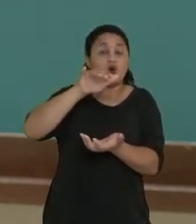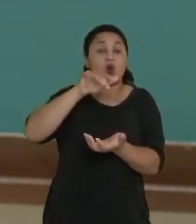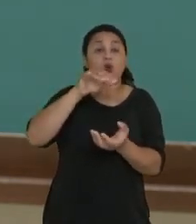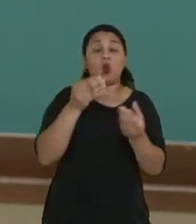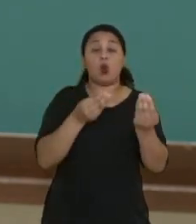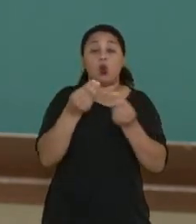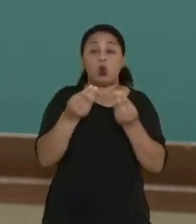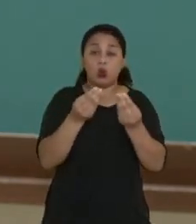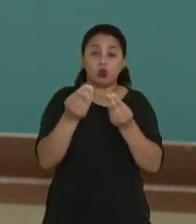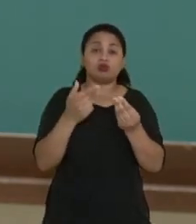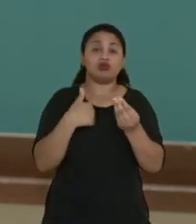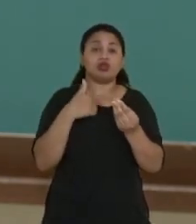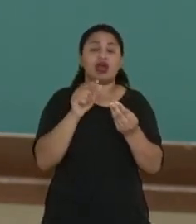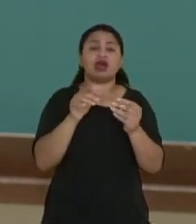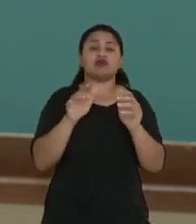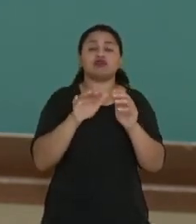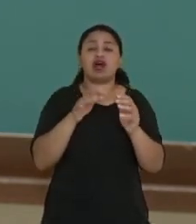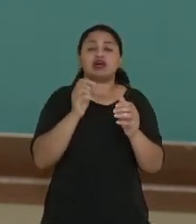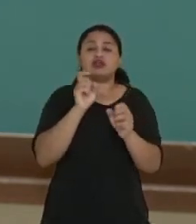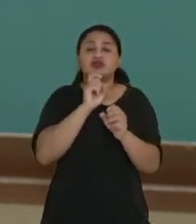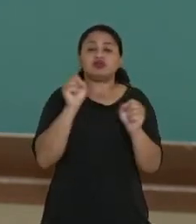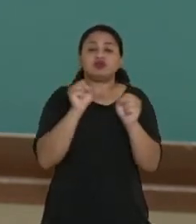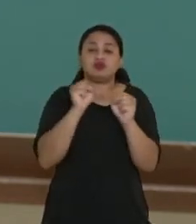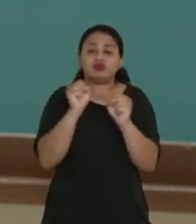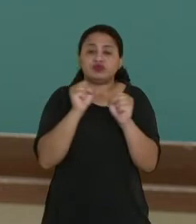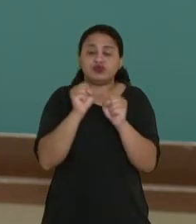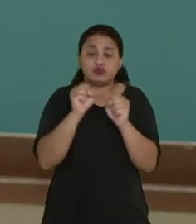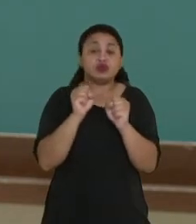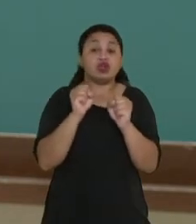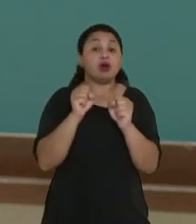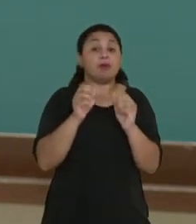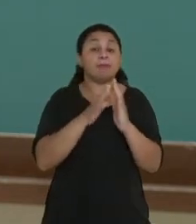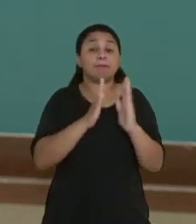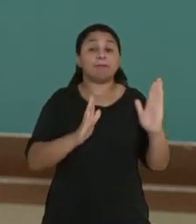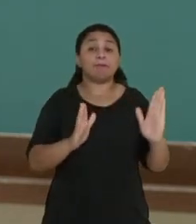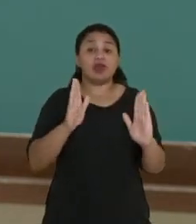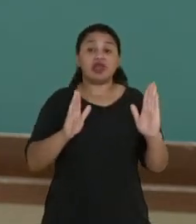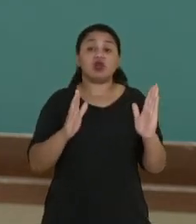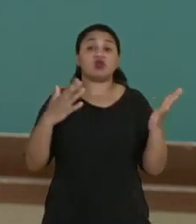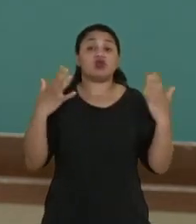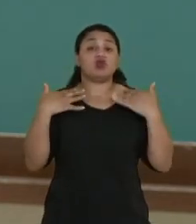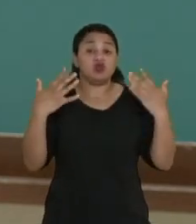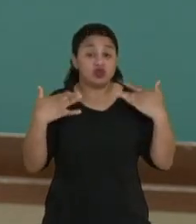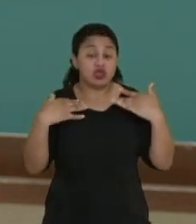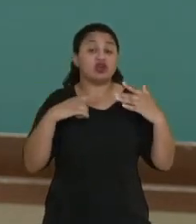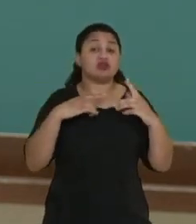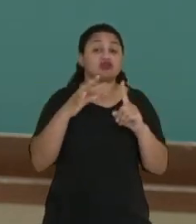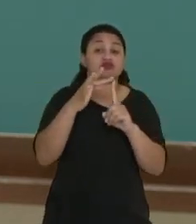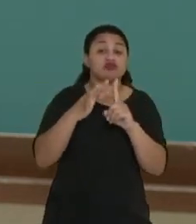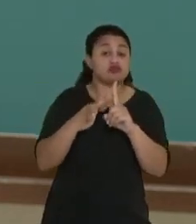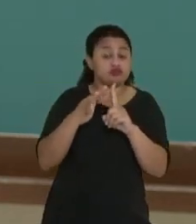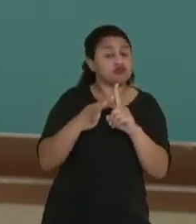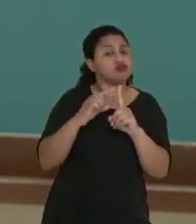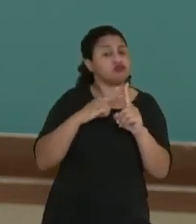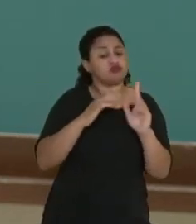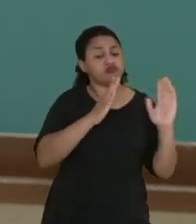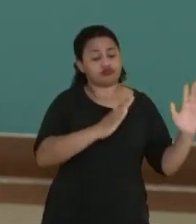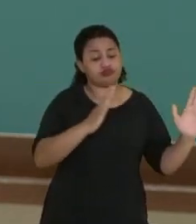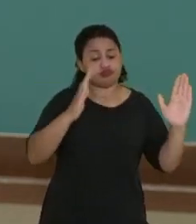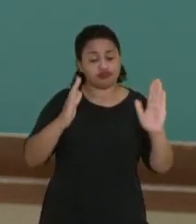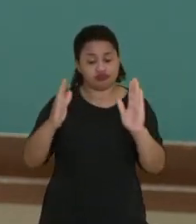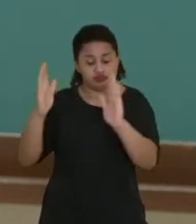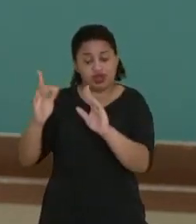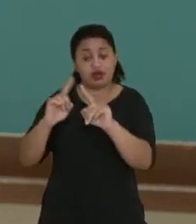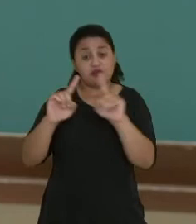hemisfério norte, são as áreas mais frias, que até o verão tem baixíssimas temperaturas. Só recebe o nome de verão a estação, mas